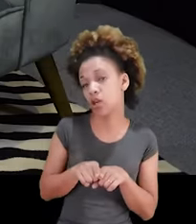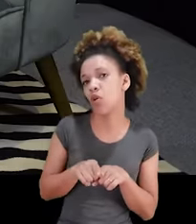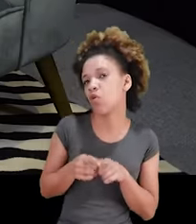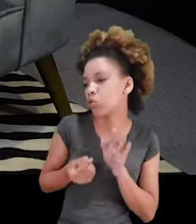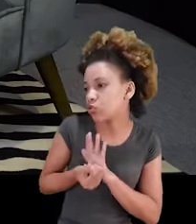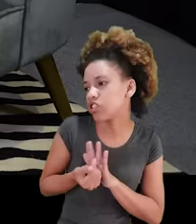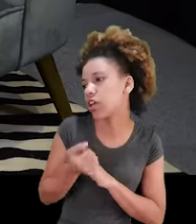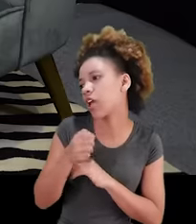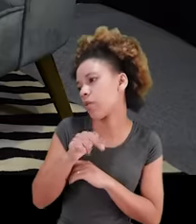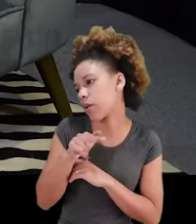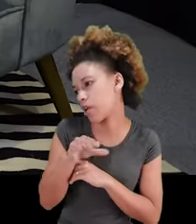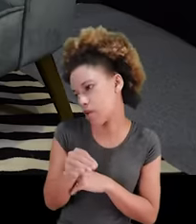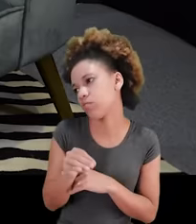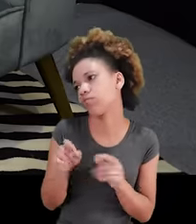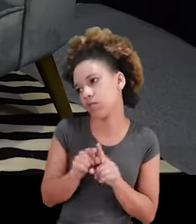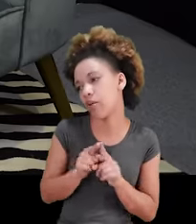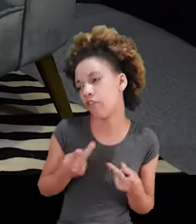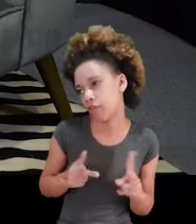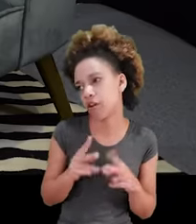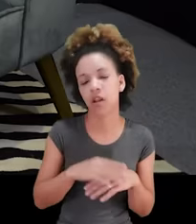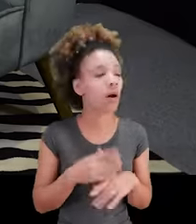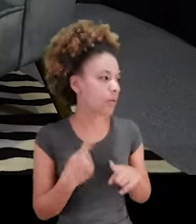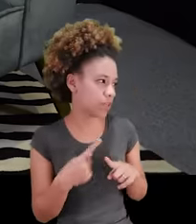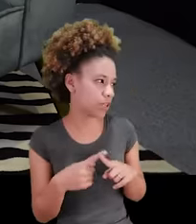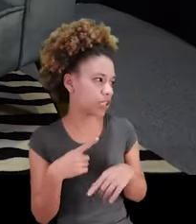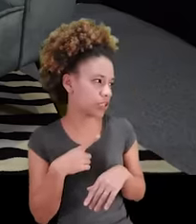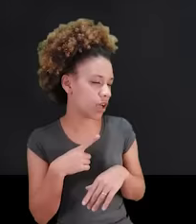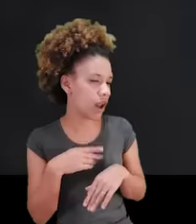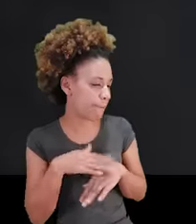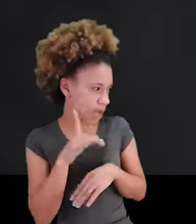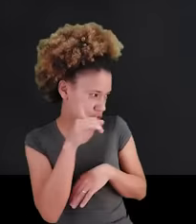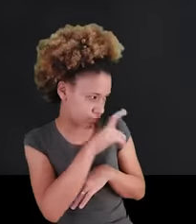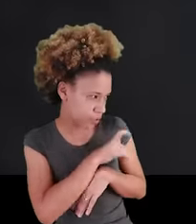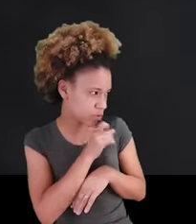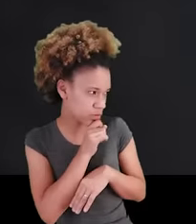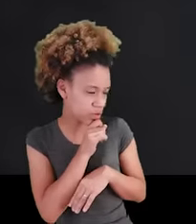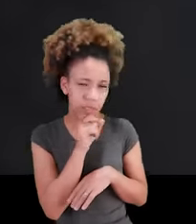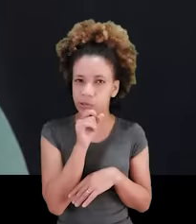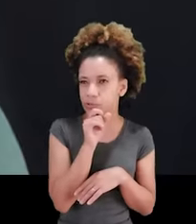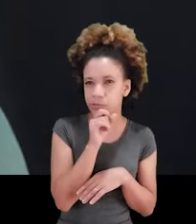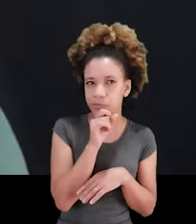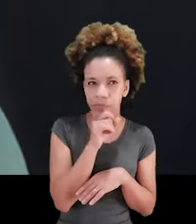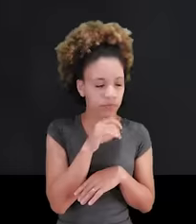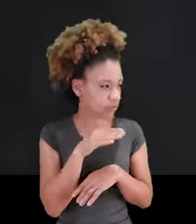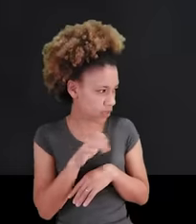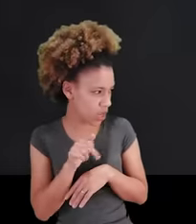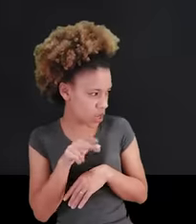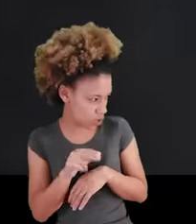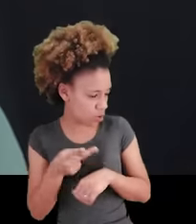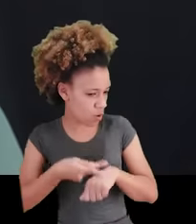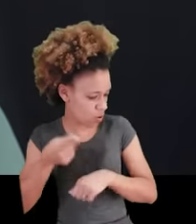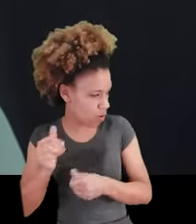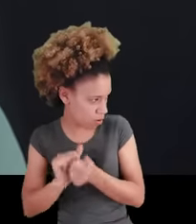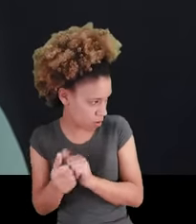E o euro, claro. Quando nós organizámos o euro também foi super elogiado. Ah, porque quando existia o escudo era mais difícil a situação. Não, quando organizámos a Eurocopa? Não, a Eurocopa,